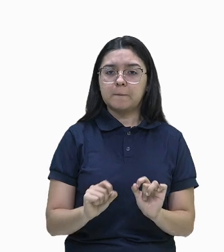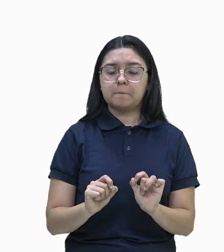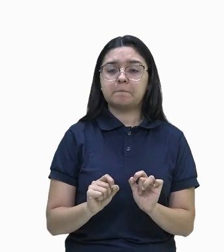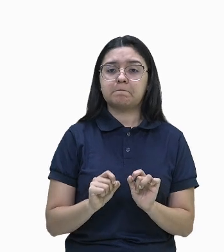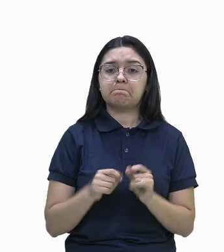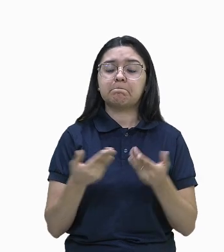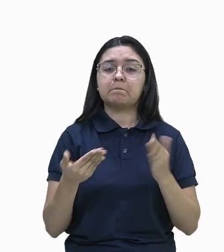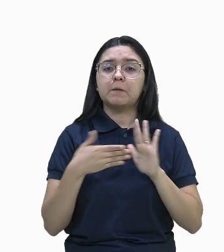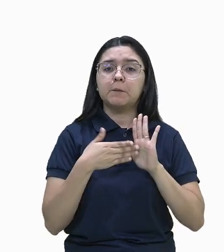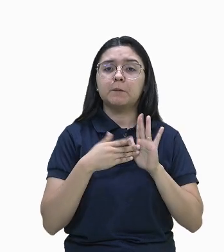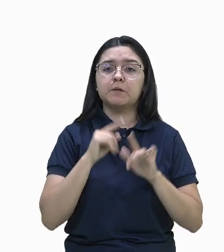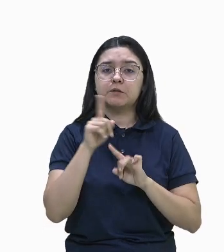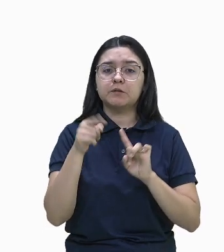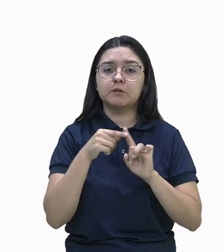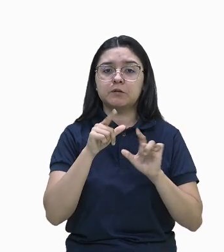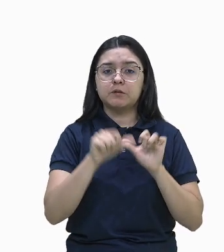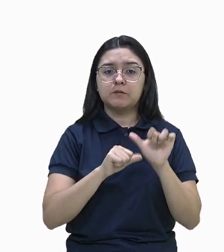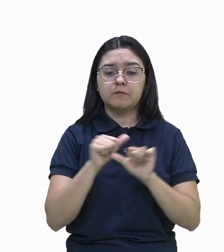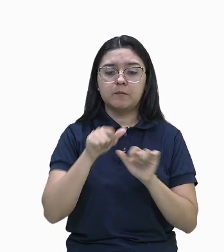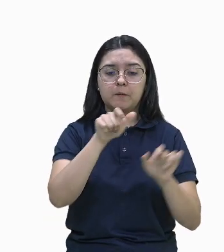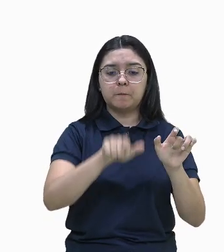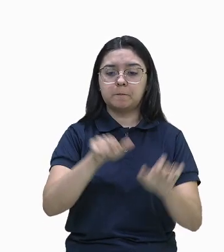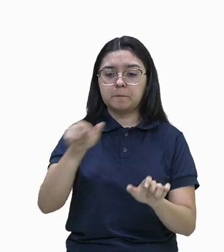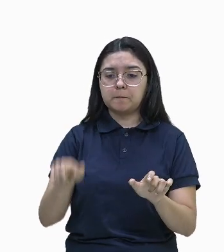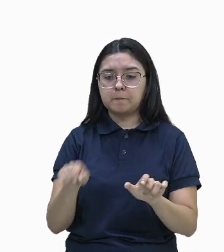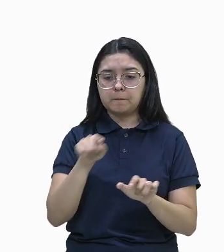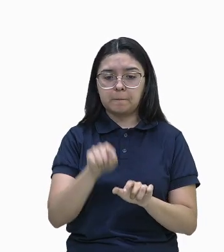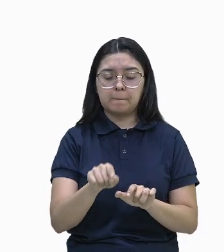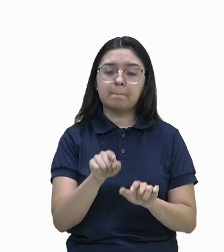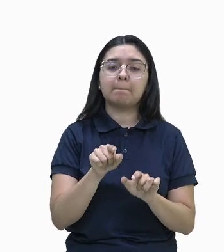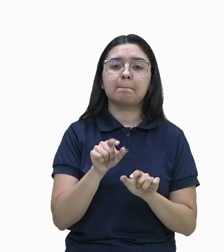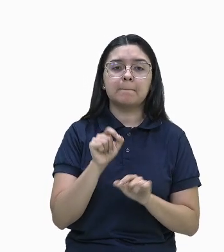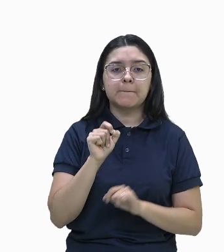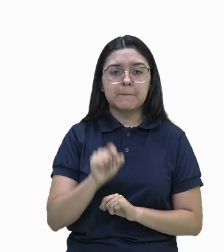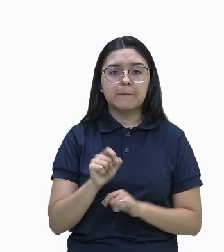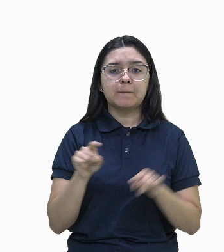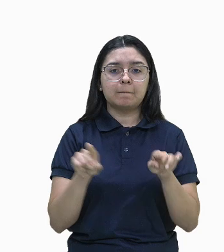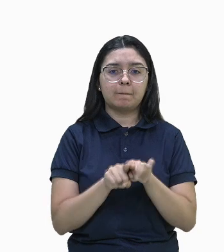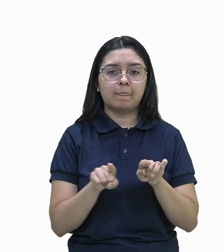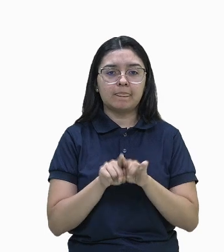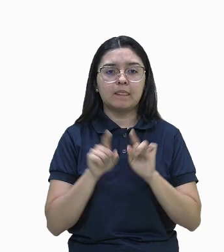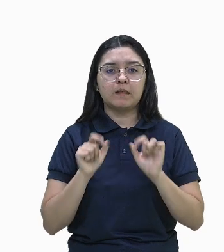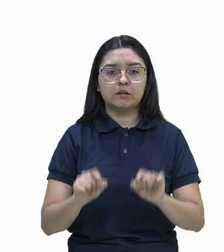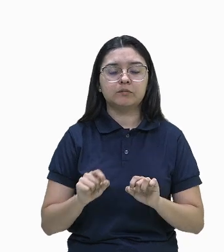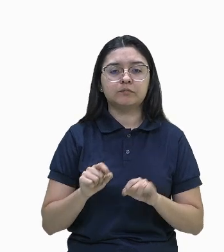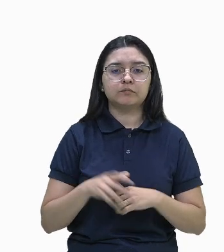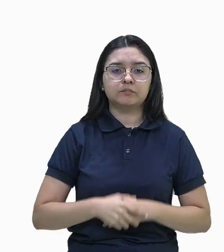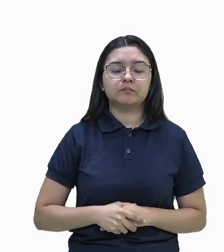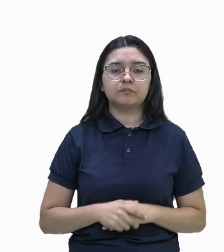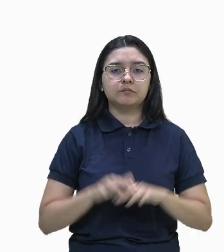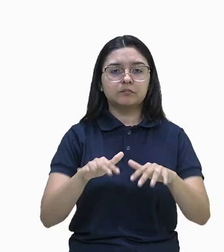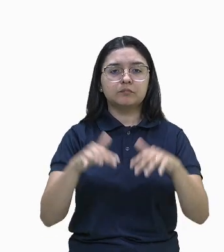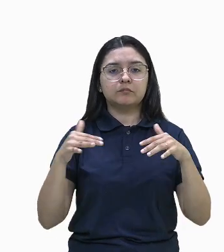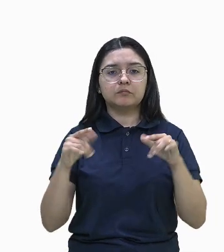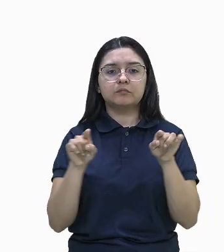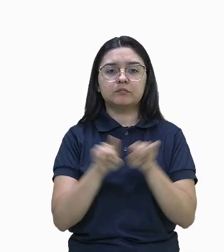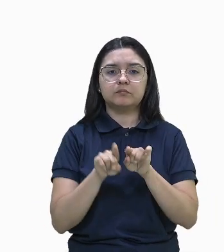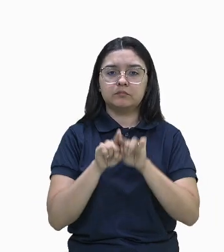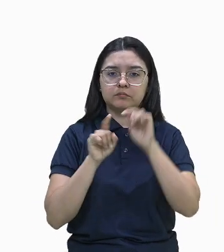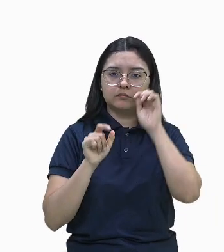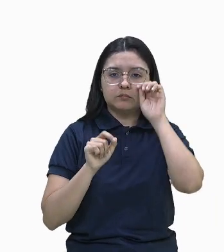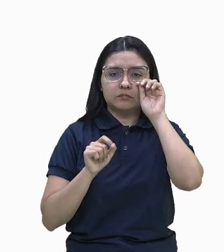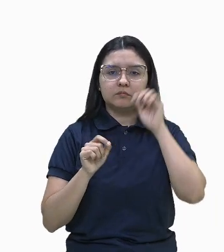pretende transformar o espectador que assume uma forma passiva diante do teatro